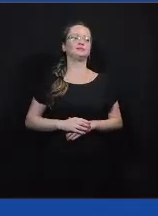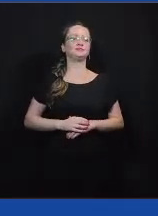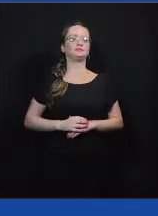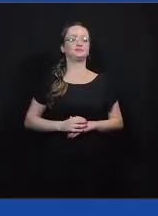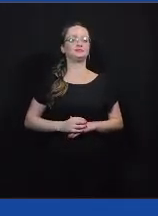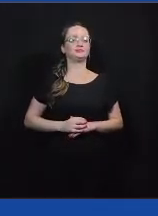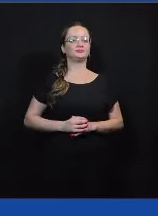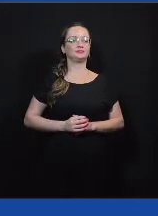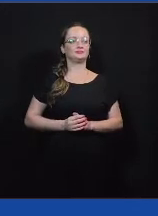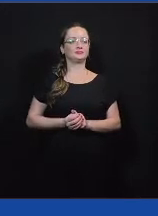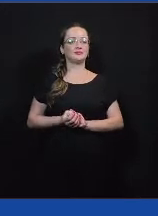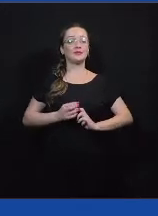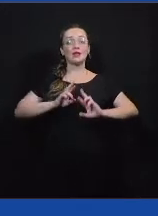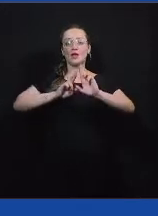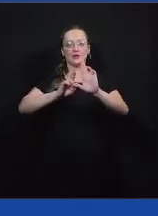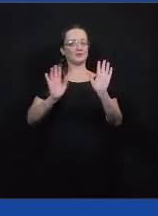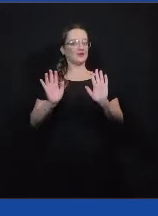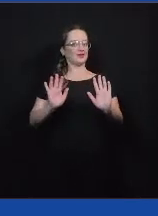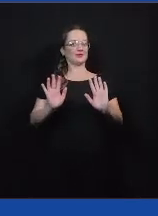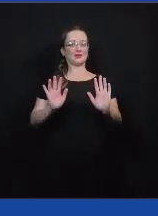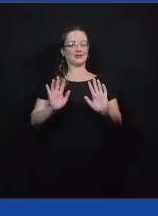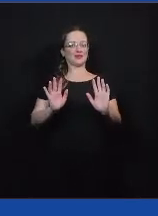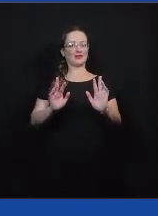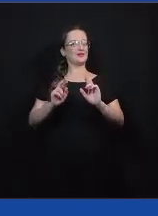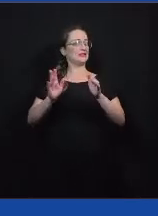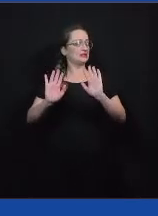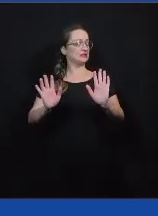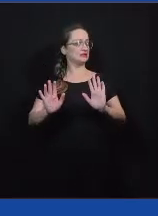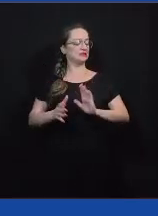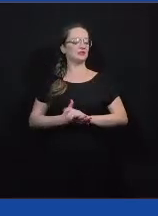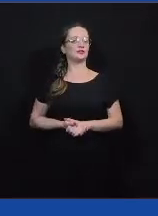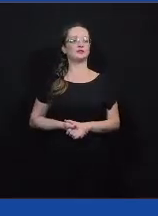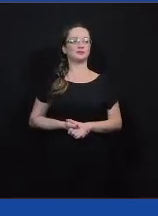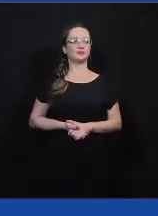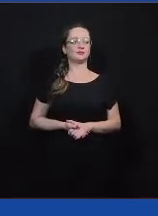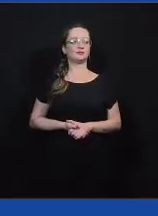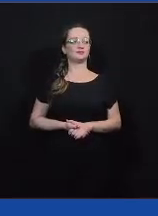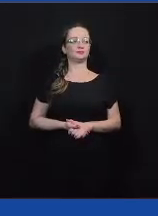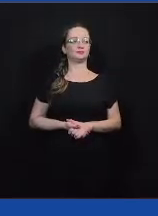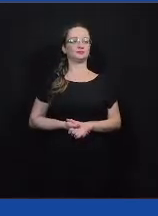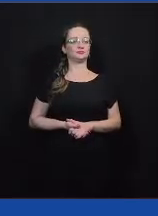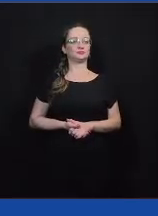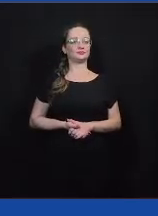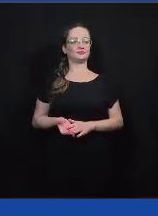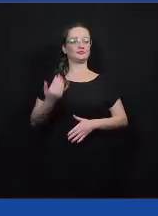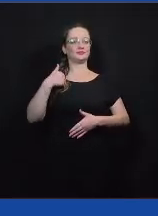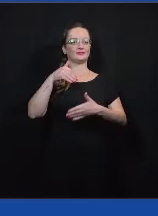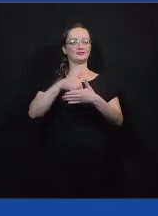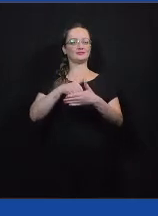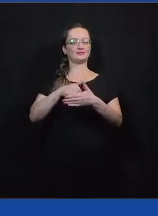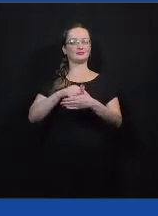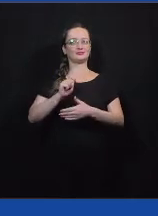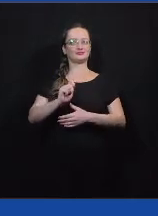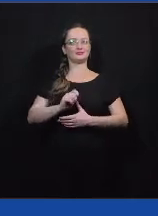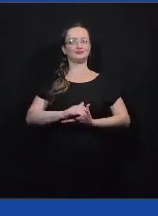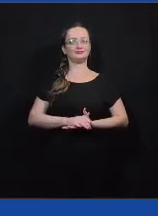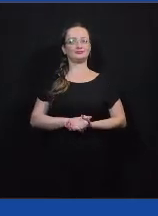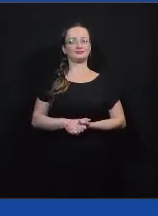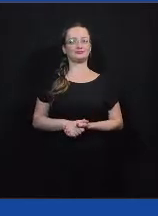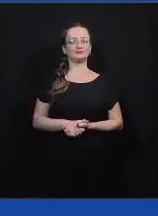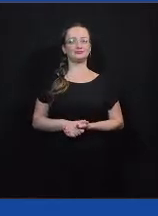eu espero que não vá eu vou voltar lá eu vou votar no ar tá